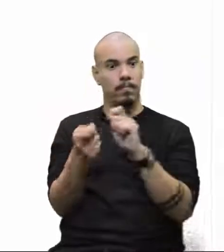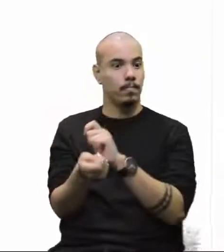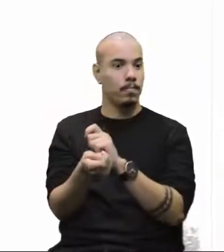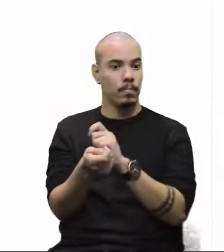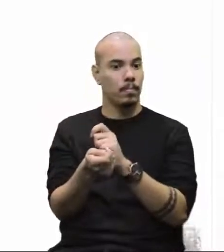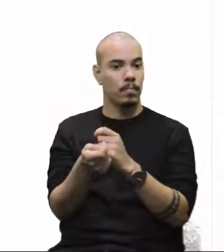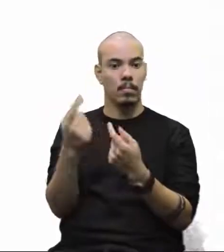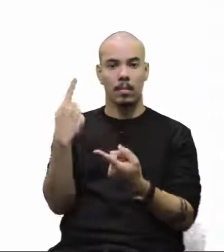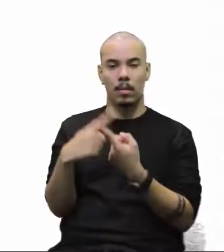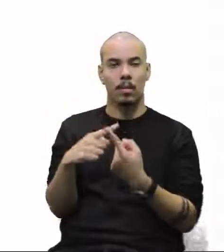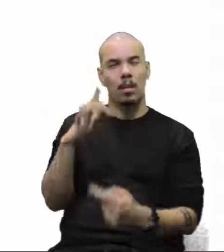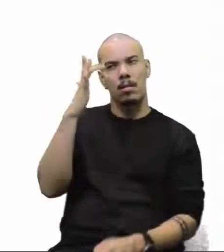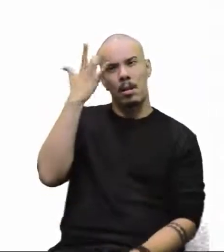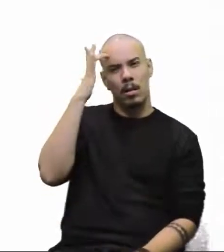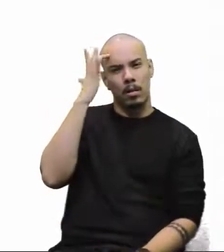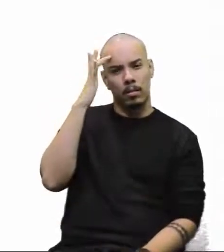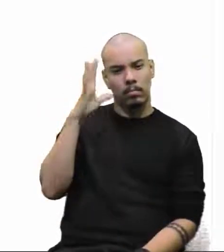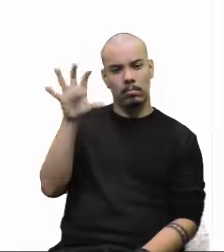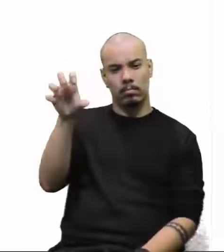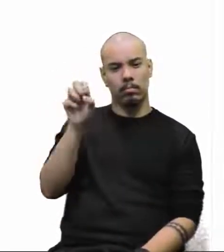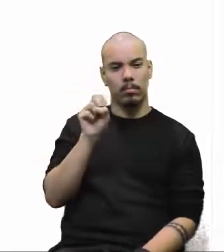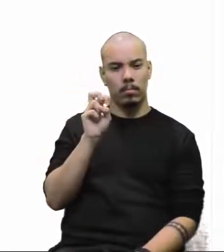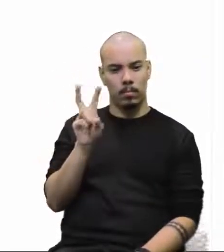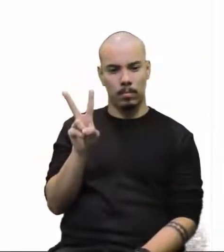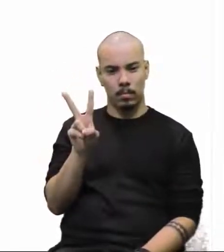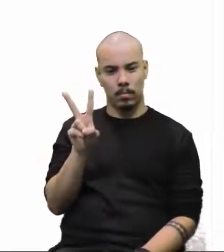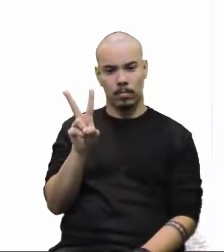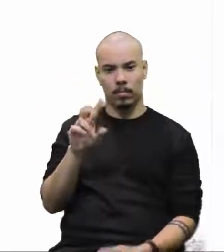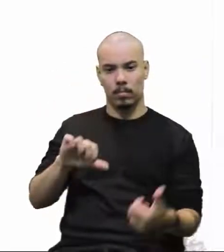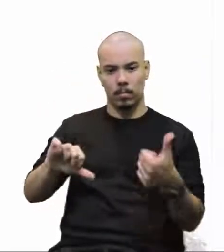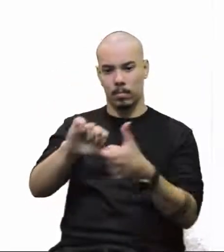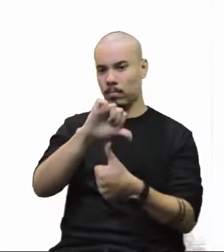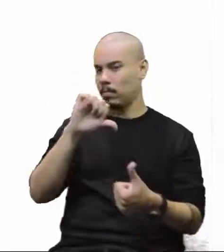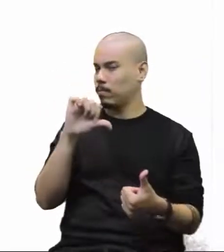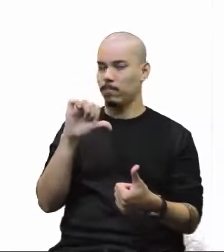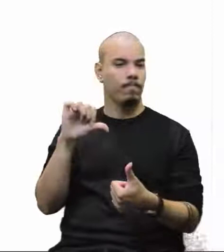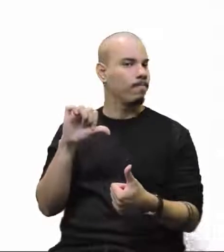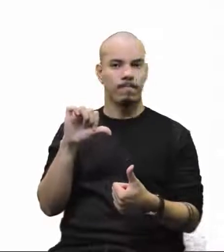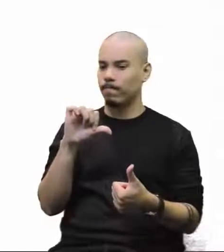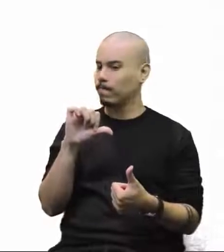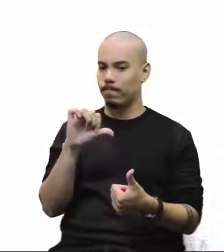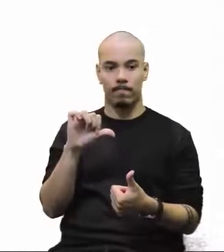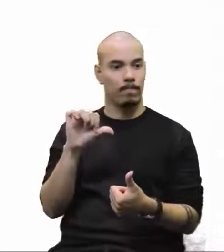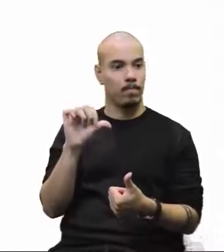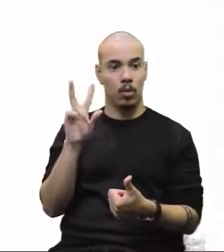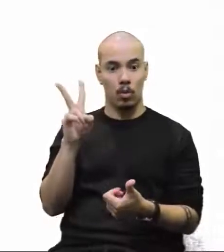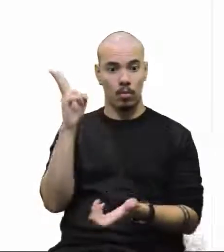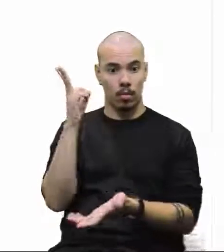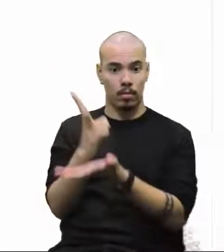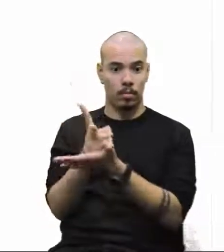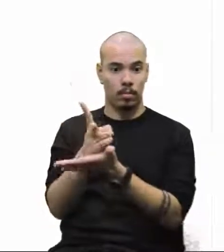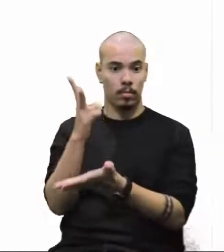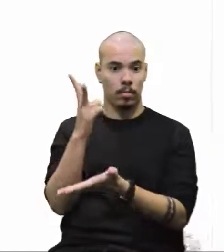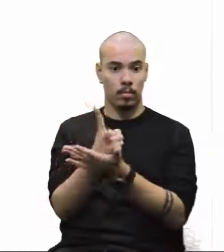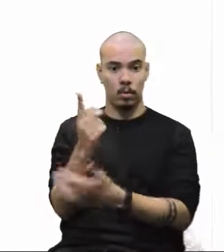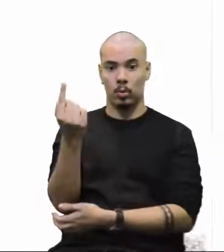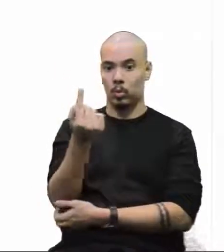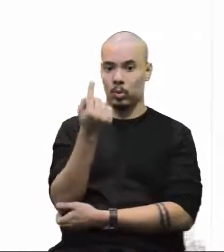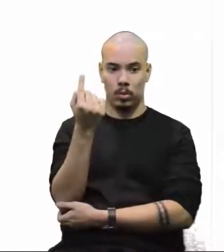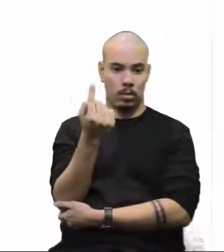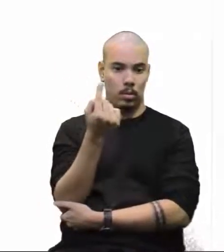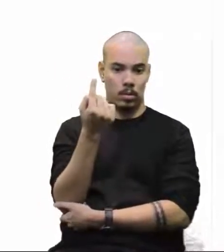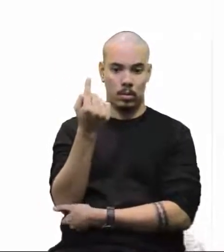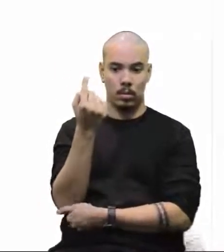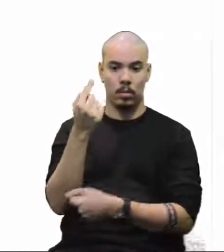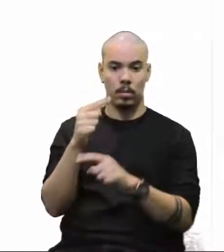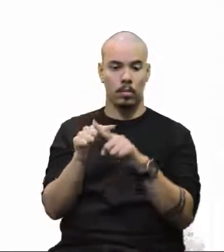ele acha? Que ele pegou o V, passou para o outro lado, ele não passou o V para o outro lado. O V continua do lado dele sozinho.